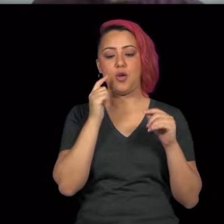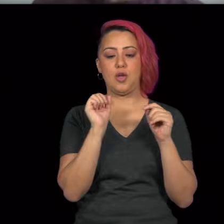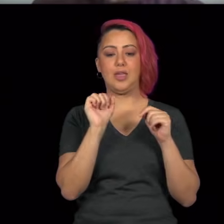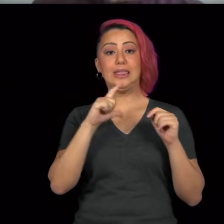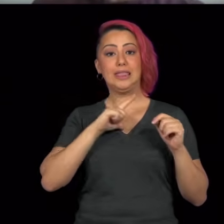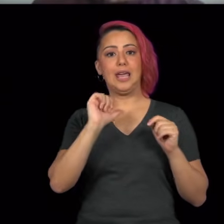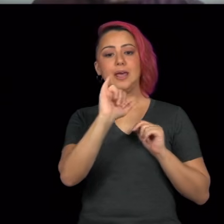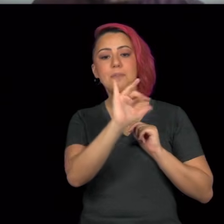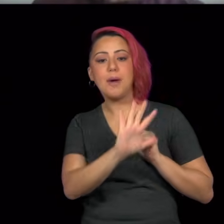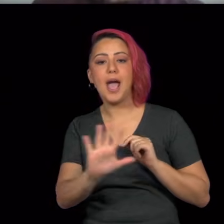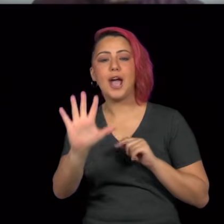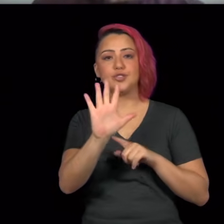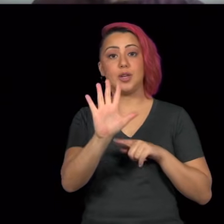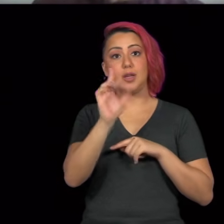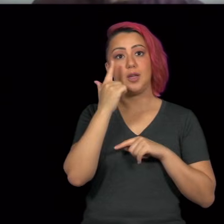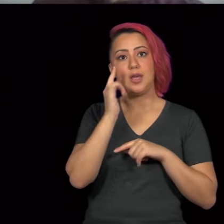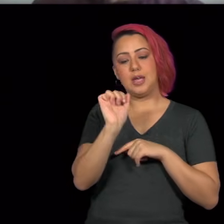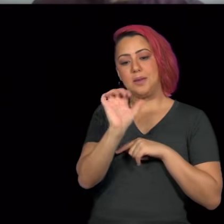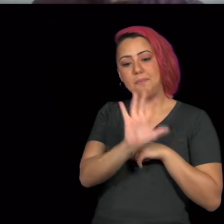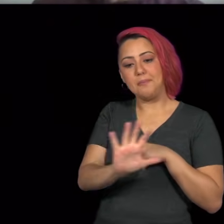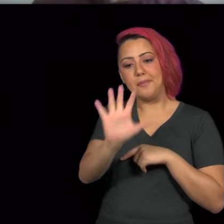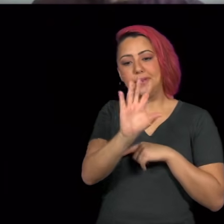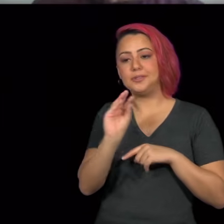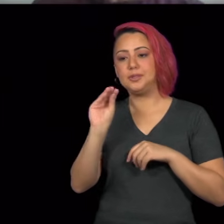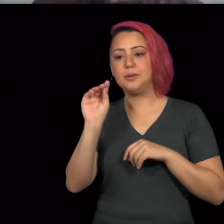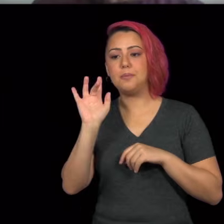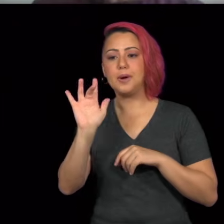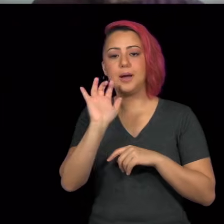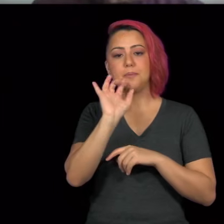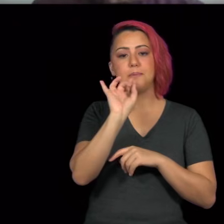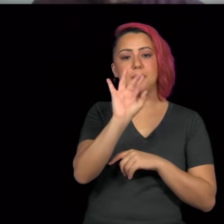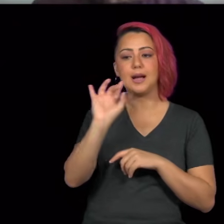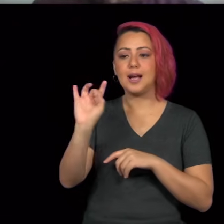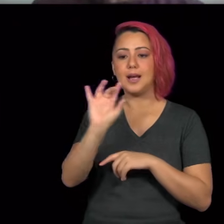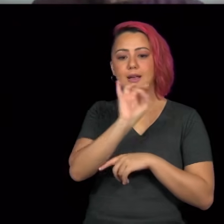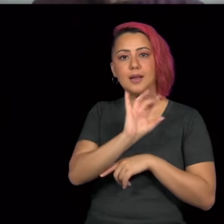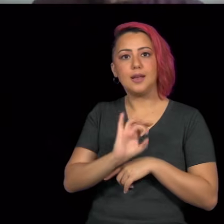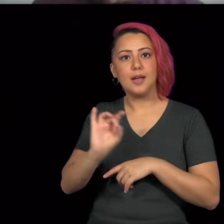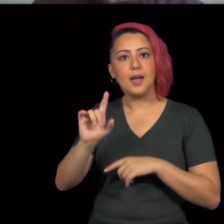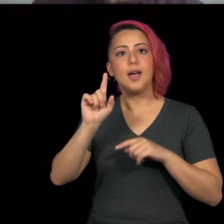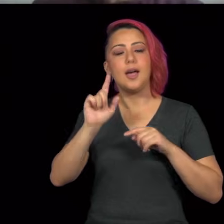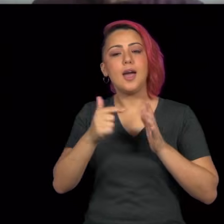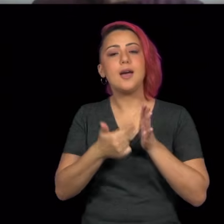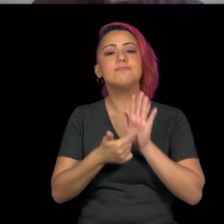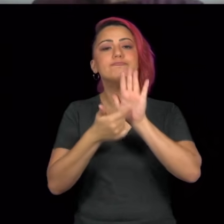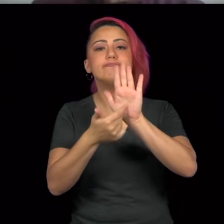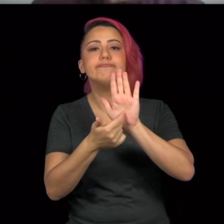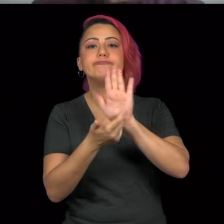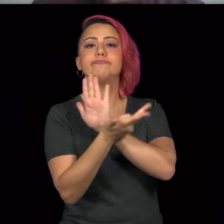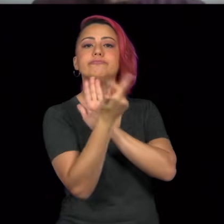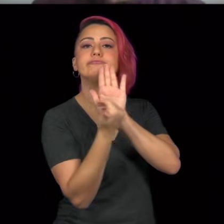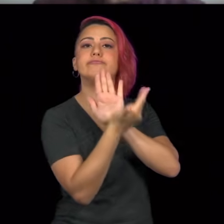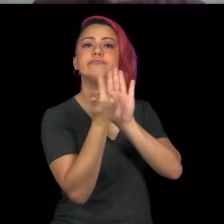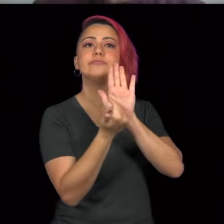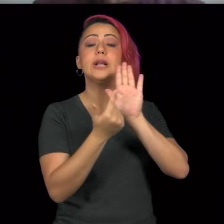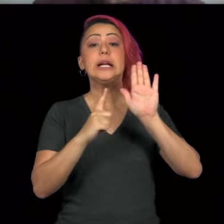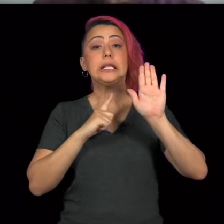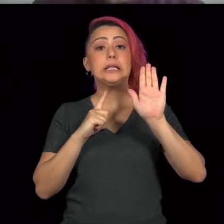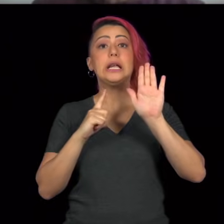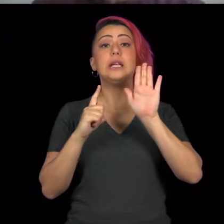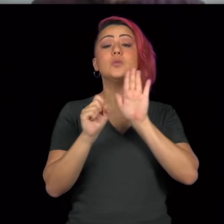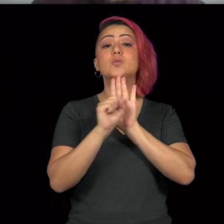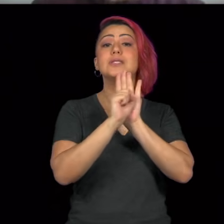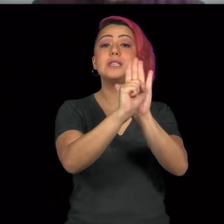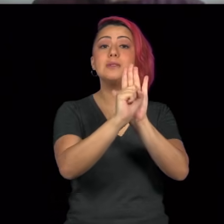símbolo, nós vamos entender esses símbolos para poder entender esse tipo de representação. Então, há um símbolo para cada